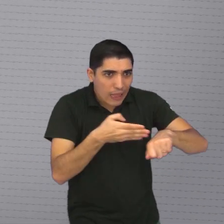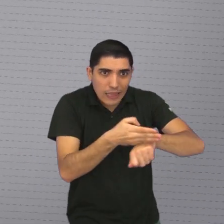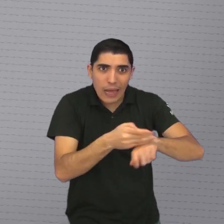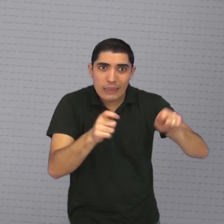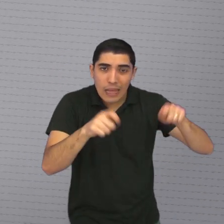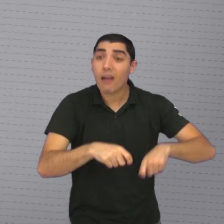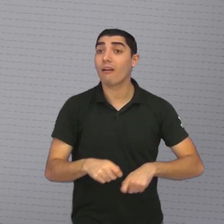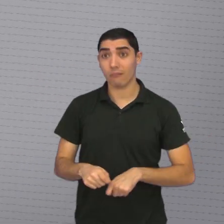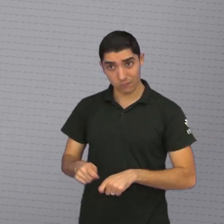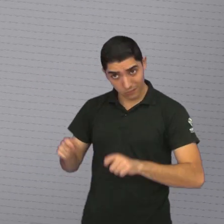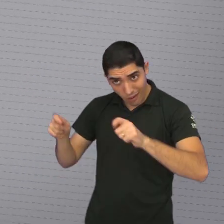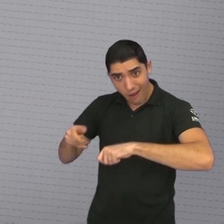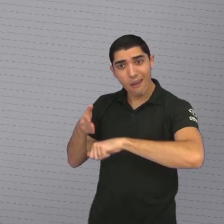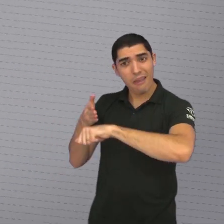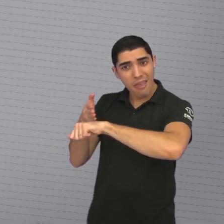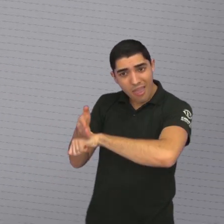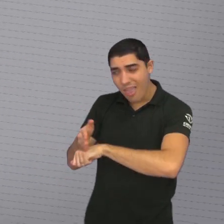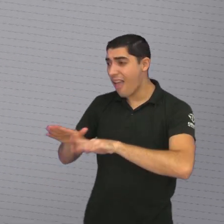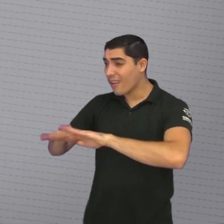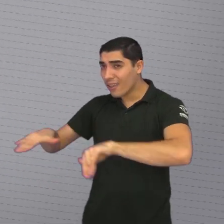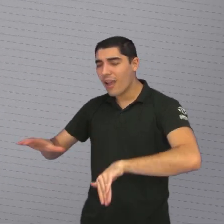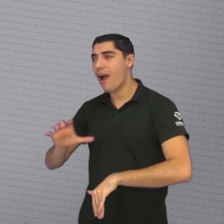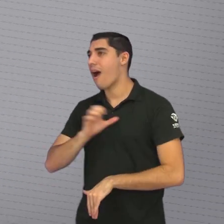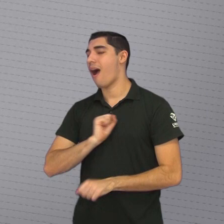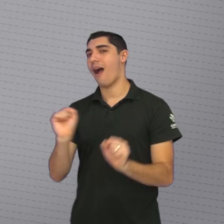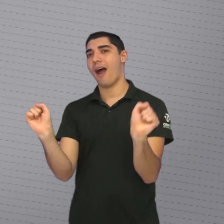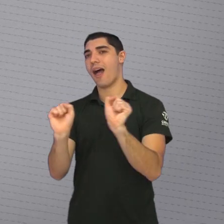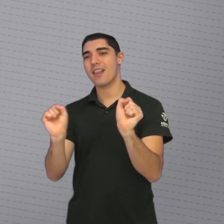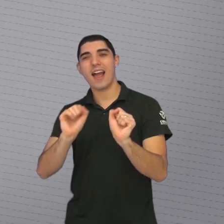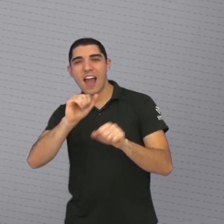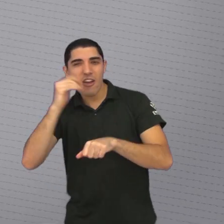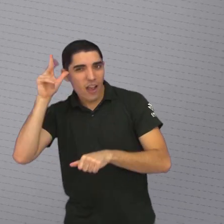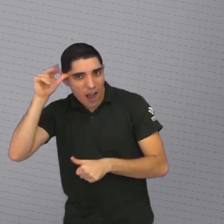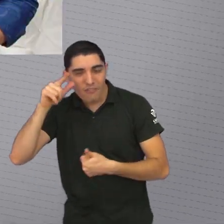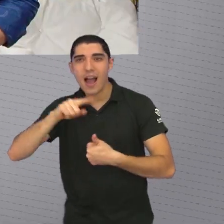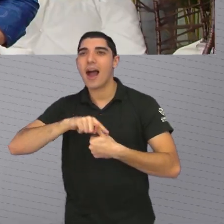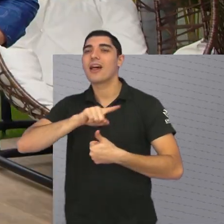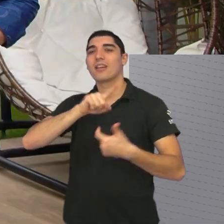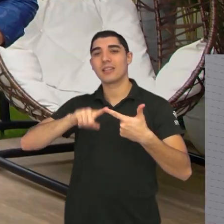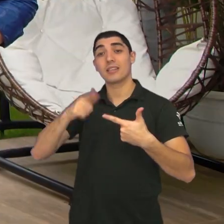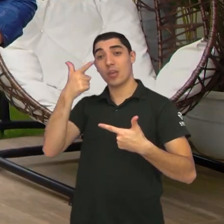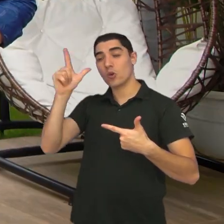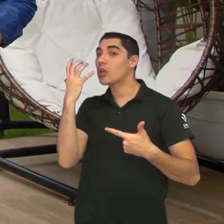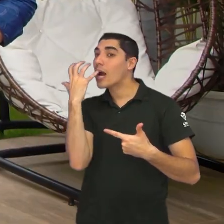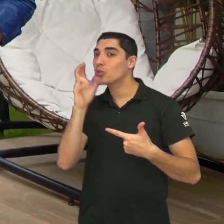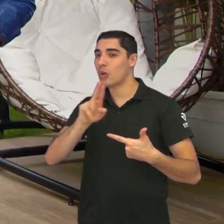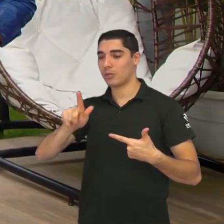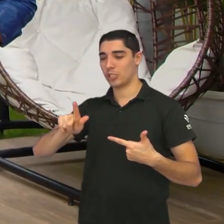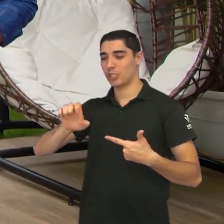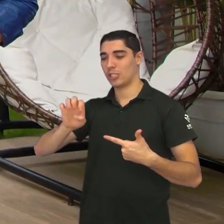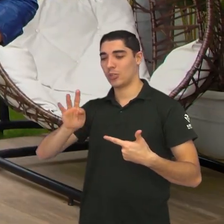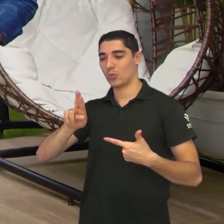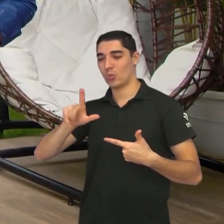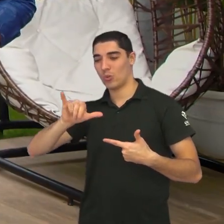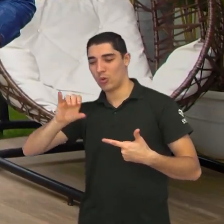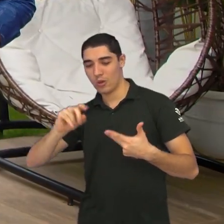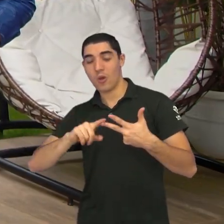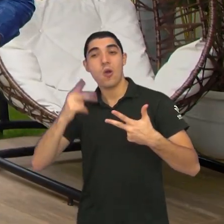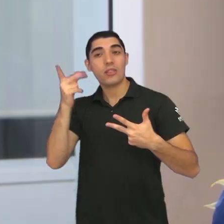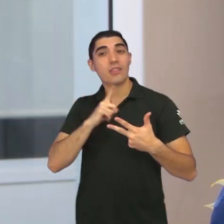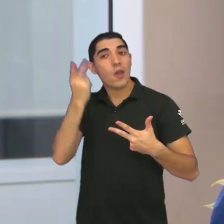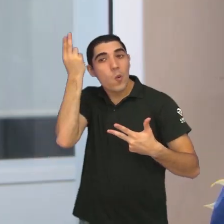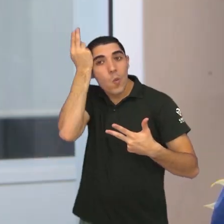E ele não ele faz uma bagunça. Ele entra. As crianças já amam. Então vem o cavalo, a gente tem o Getúlio, que é o cachorro, vem